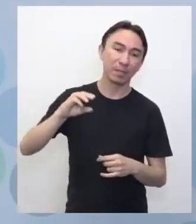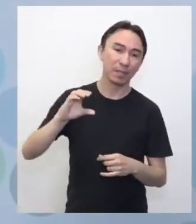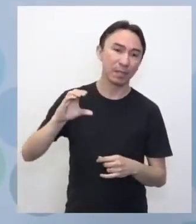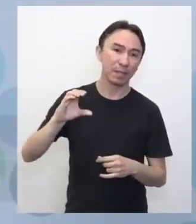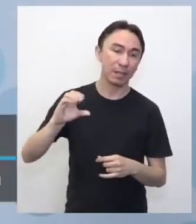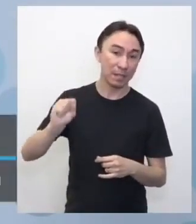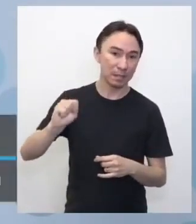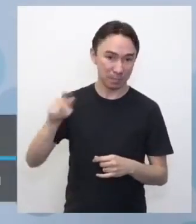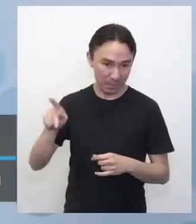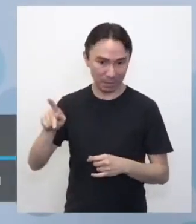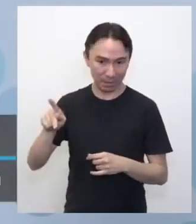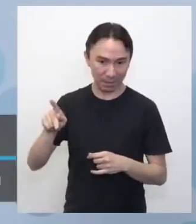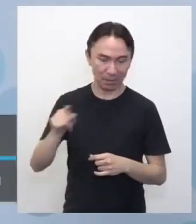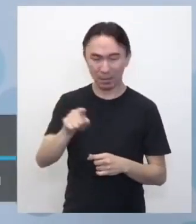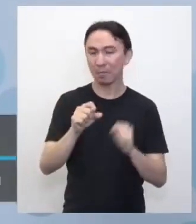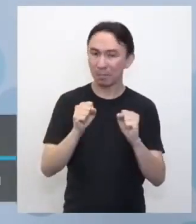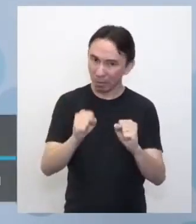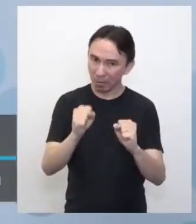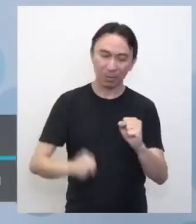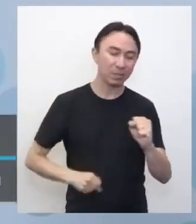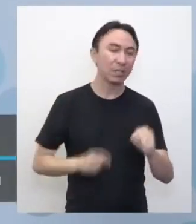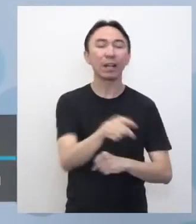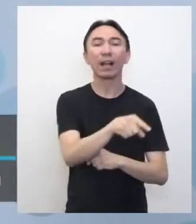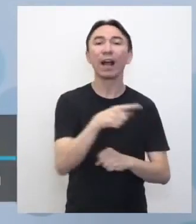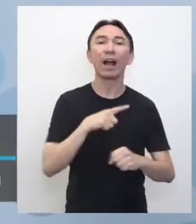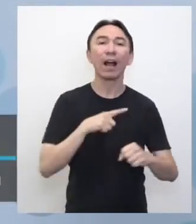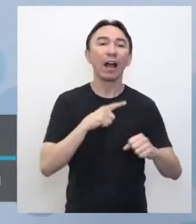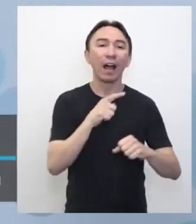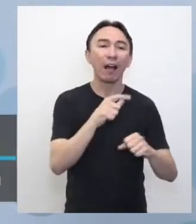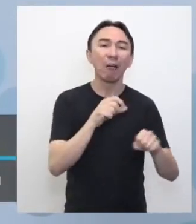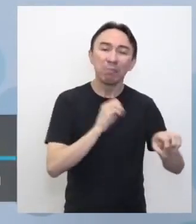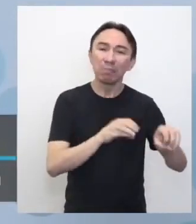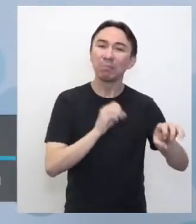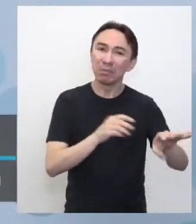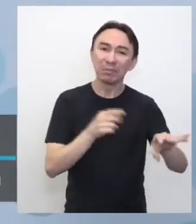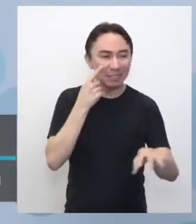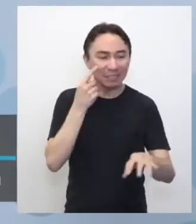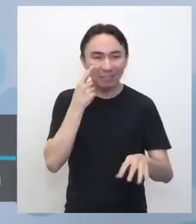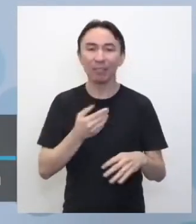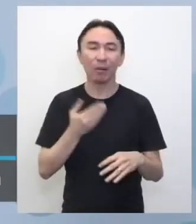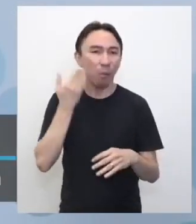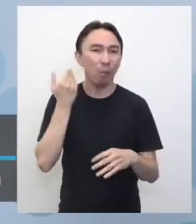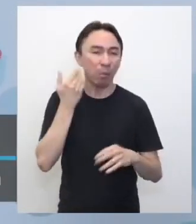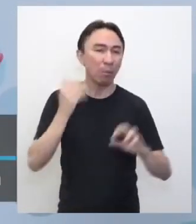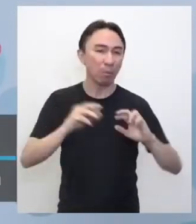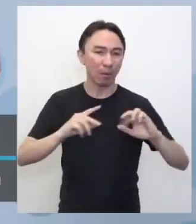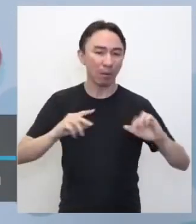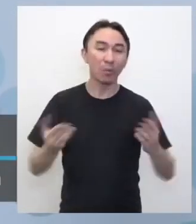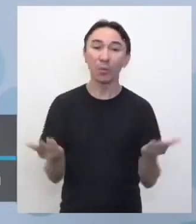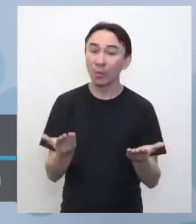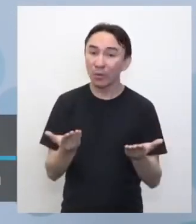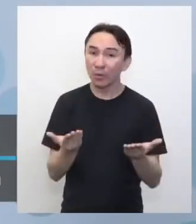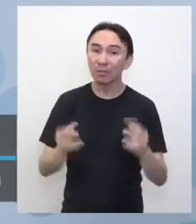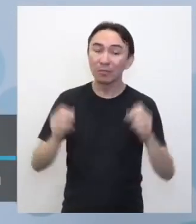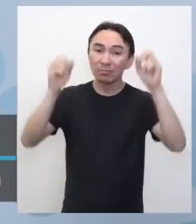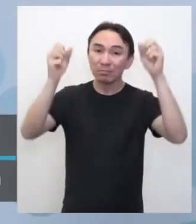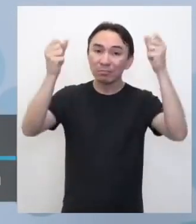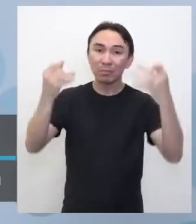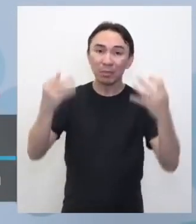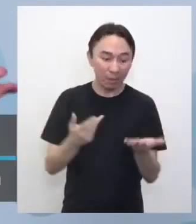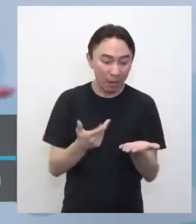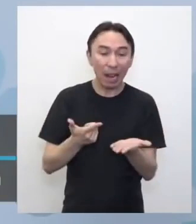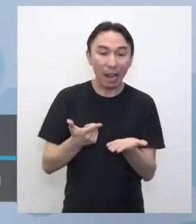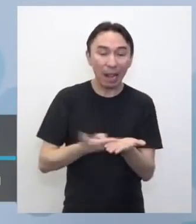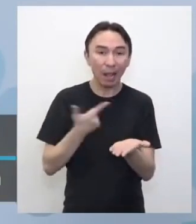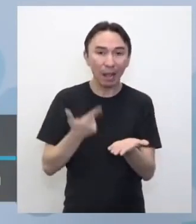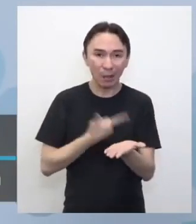acompanhar o spoiler das nossas aulas. E hoje, como nós vamos falar de literatura, por onde anda a literatura, eu acho que ninguém mais